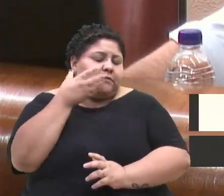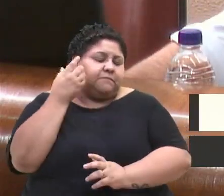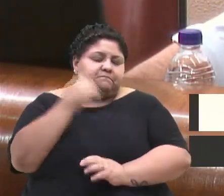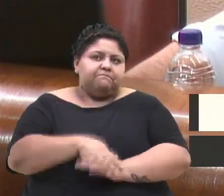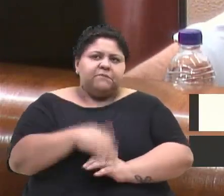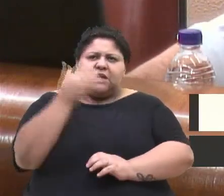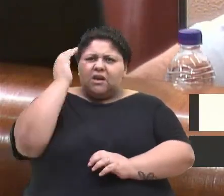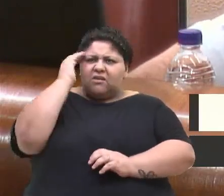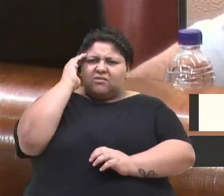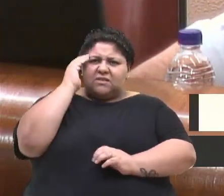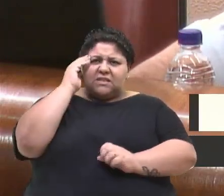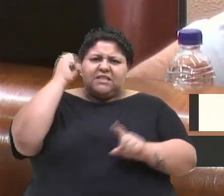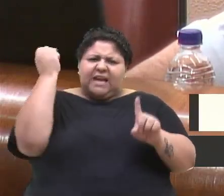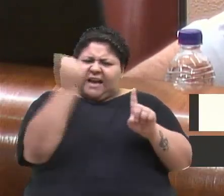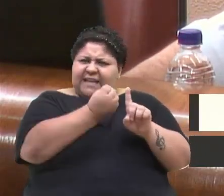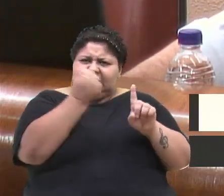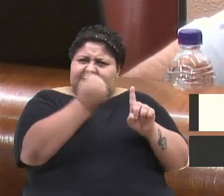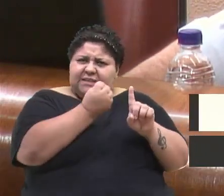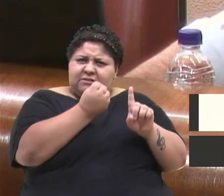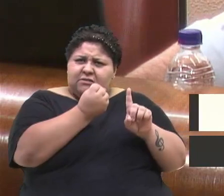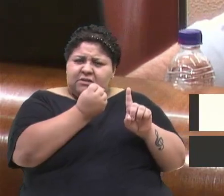estava agredindo era um tutor do animal.